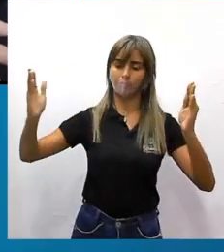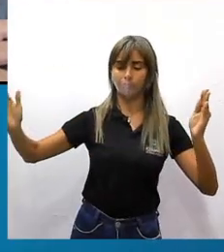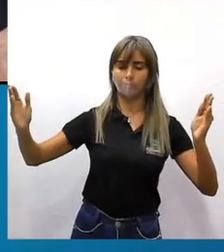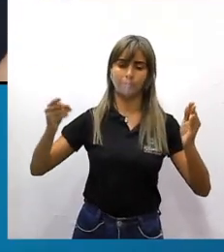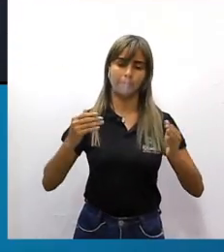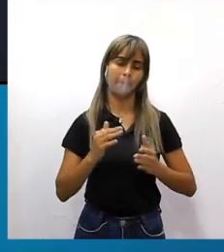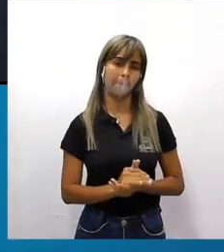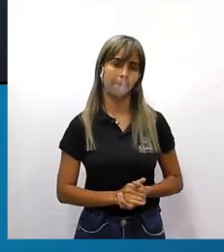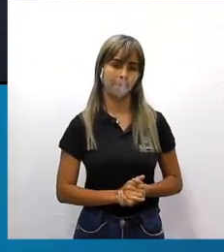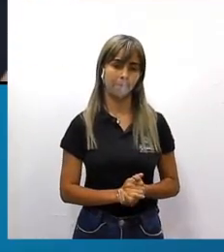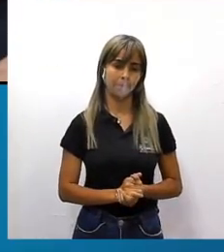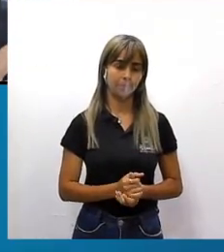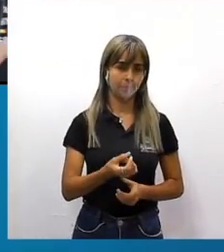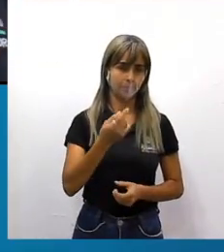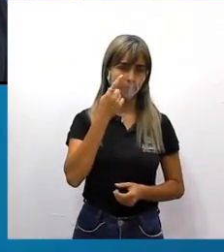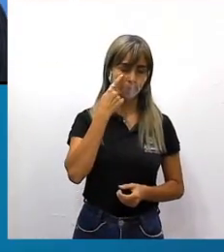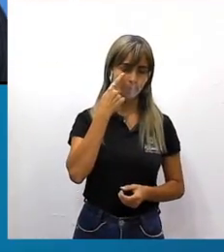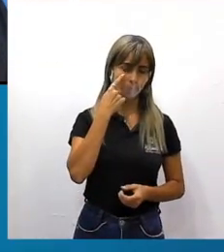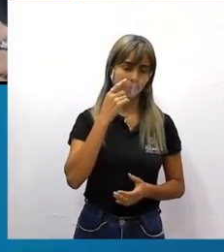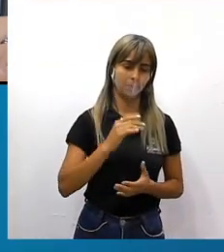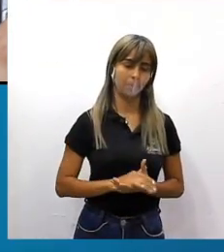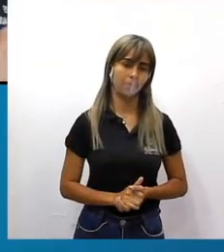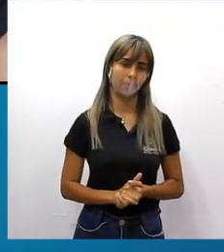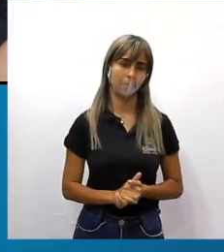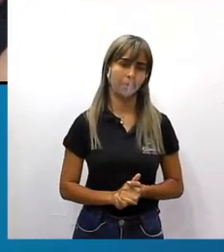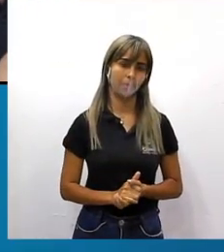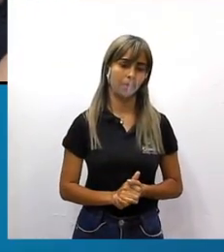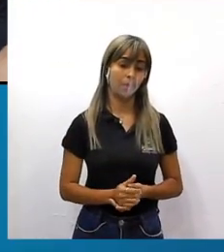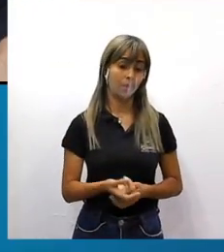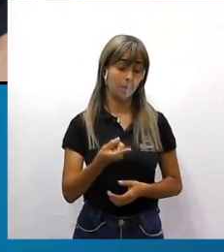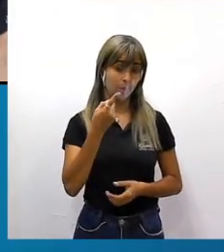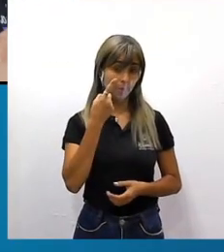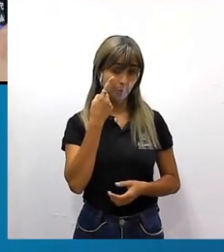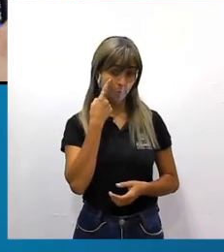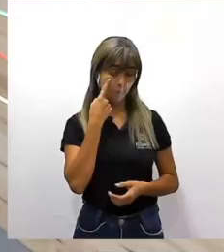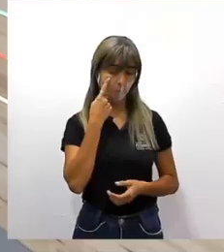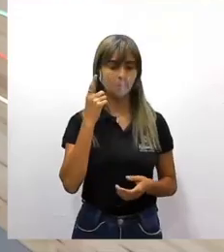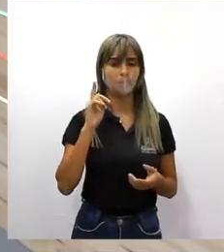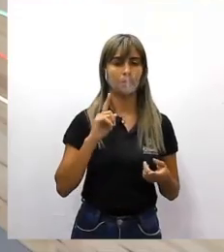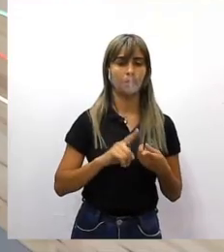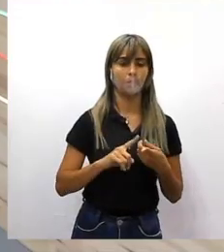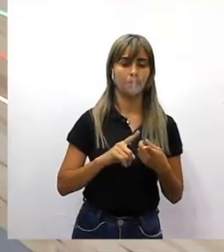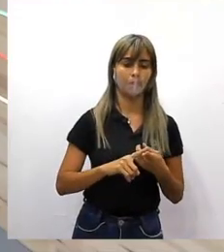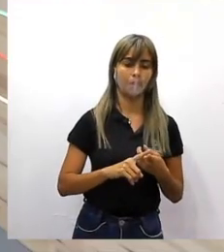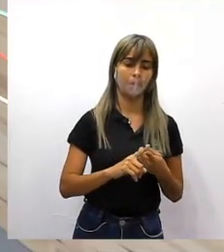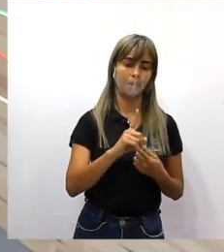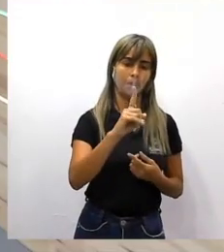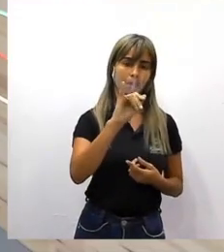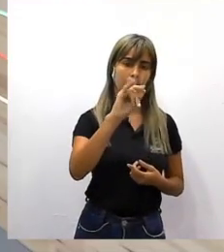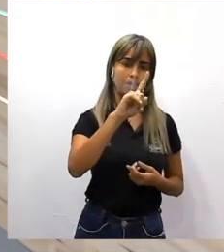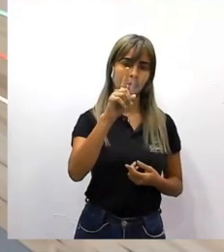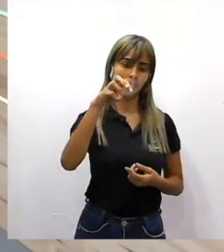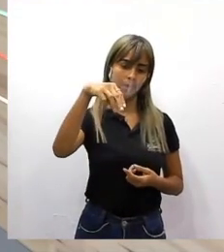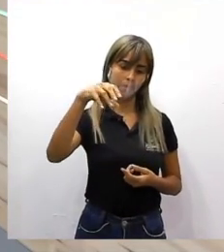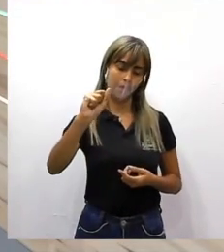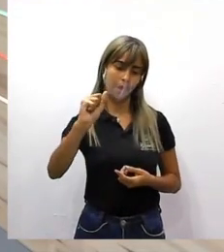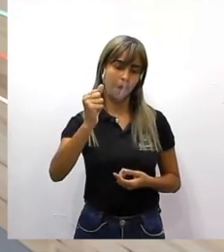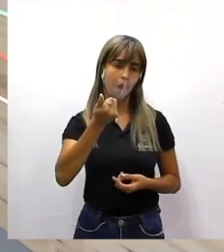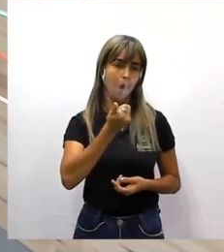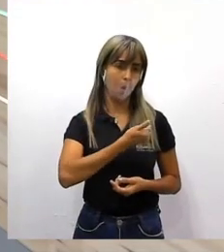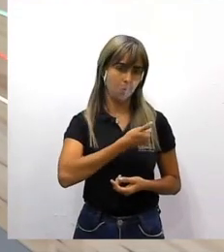Beleza? Então, ó, veja o seguinte, a gente acabou de ver que a dízima periódica é o